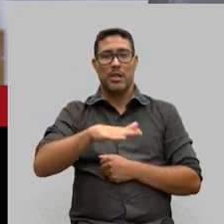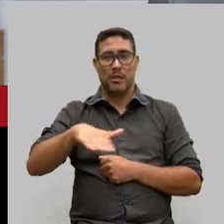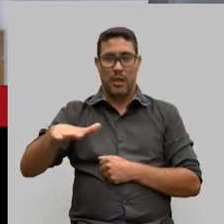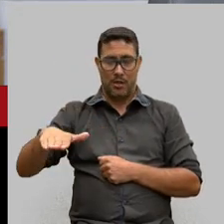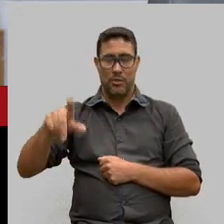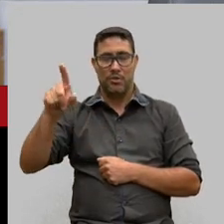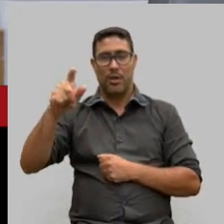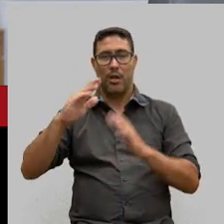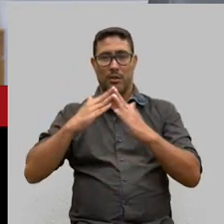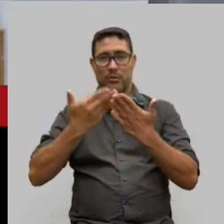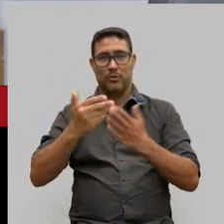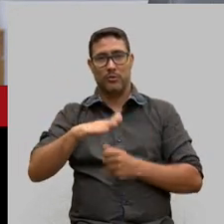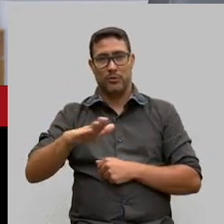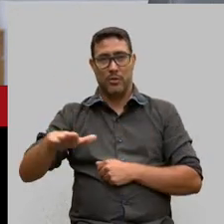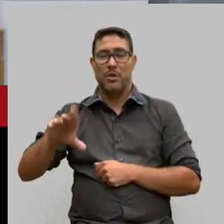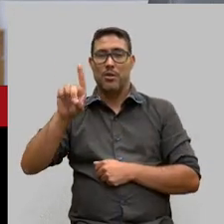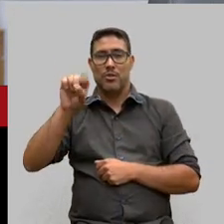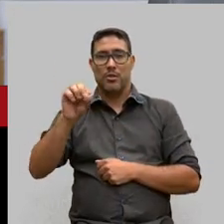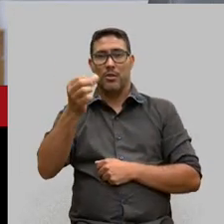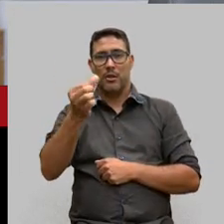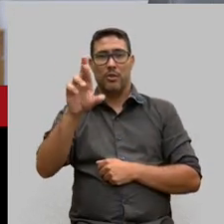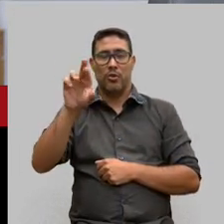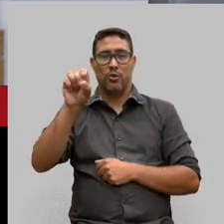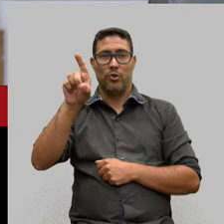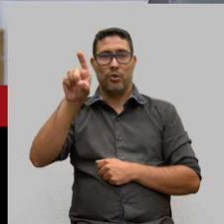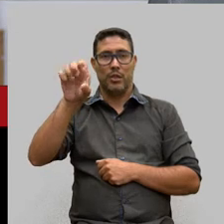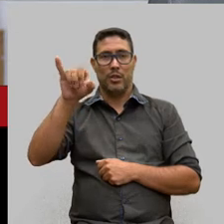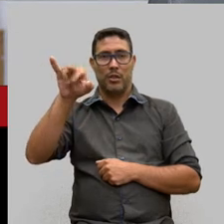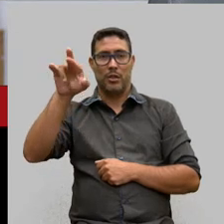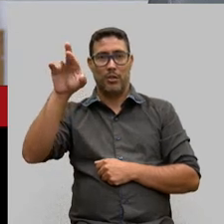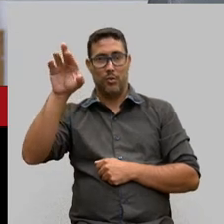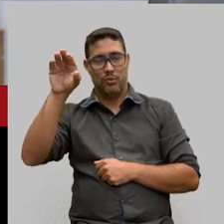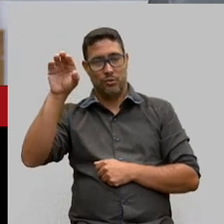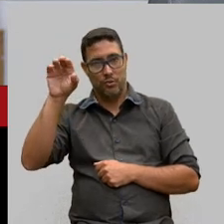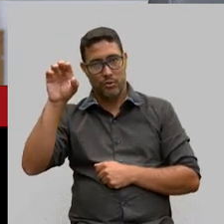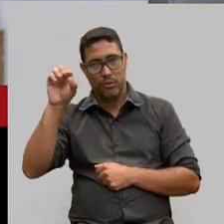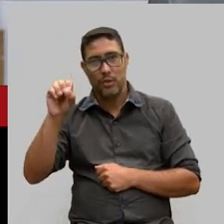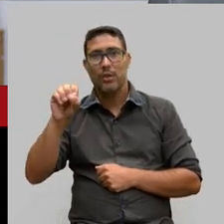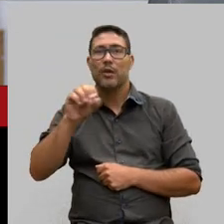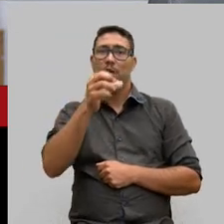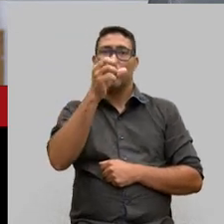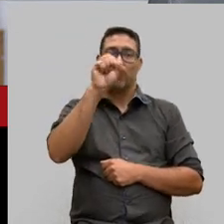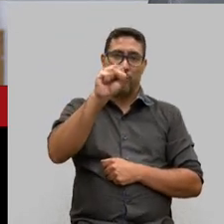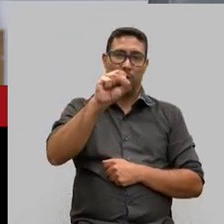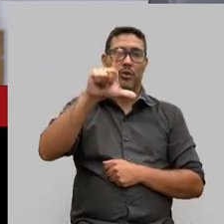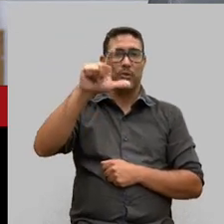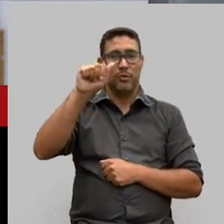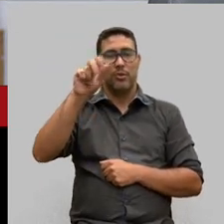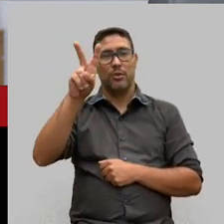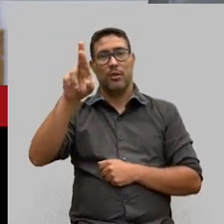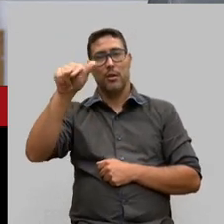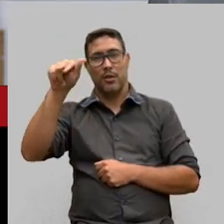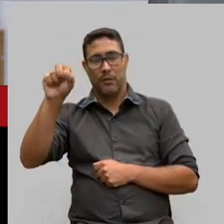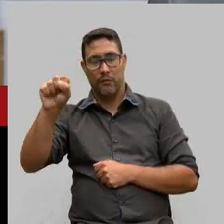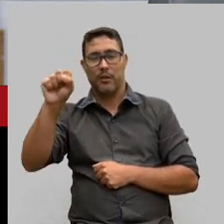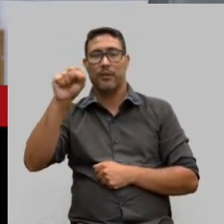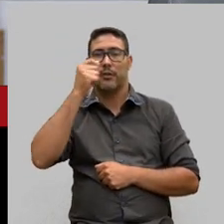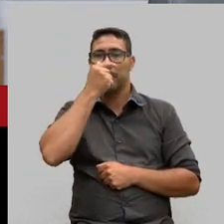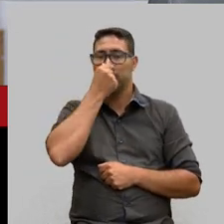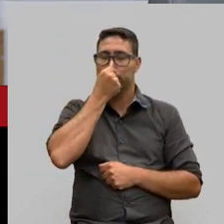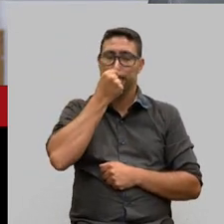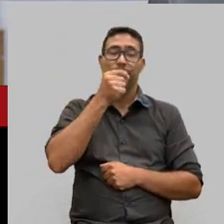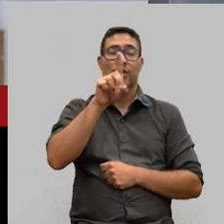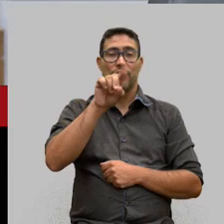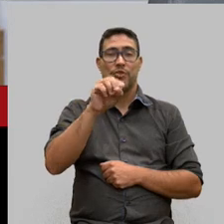Rei dia 6 nós estaremos em Rodeiro é Rodeiro dia 8 em Lavras tá corrigido eh dia